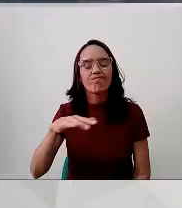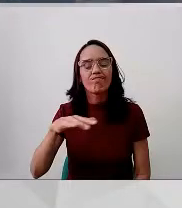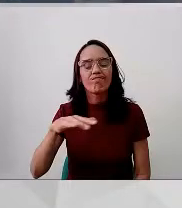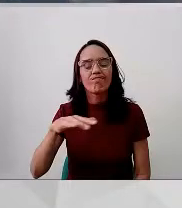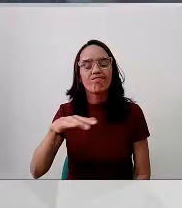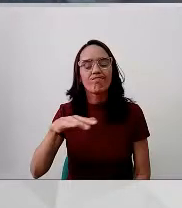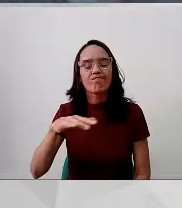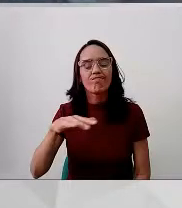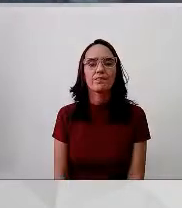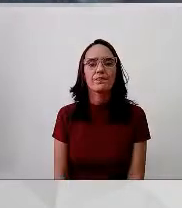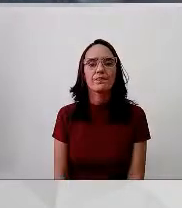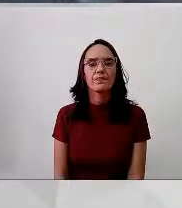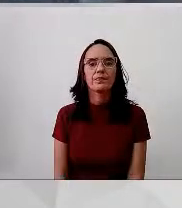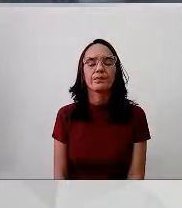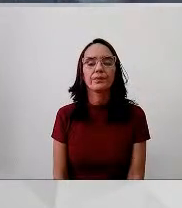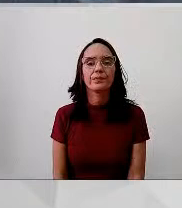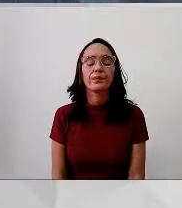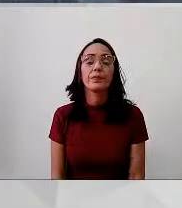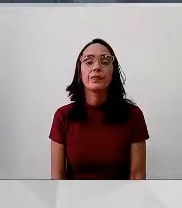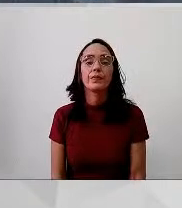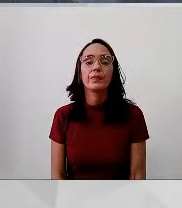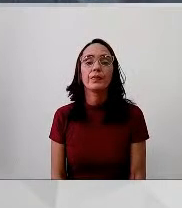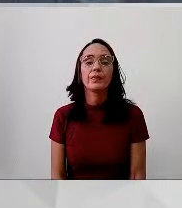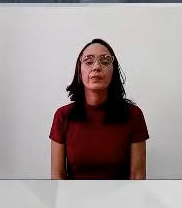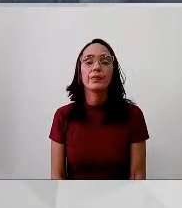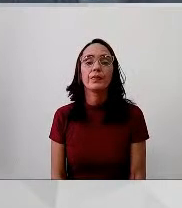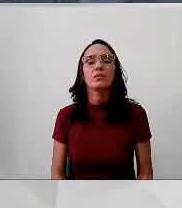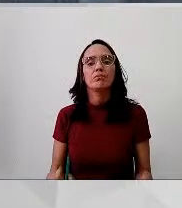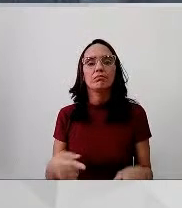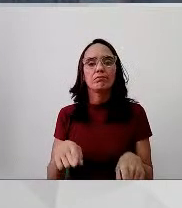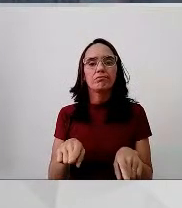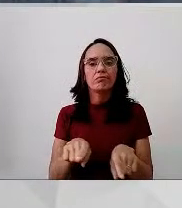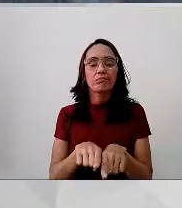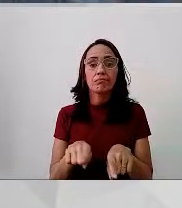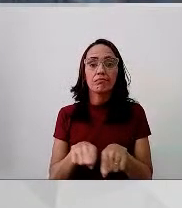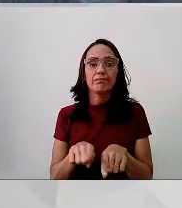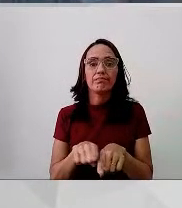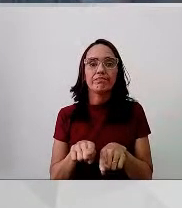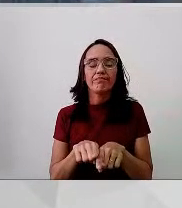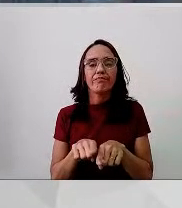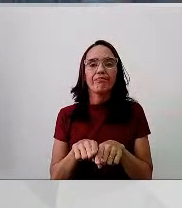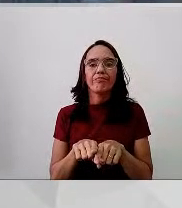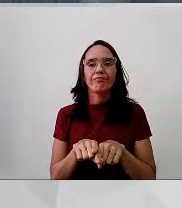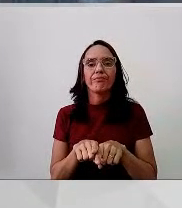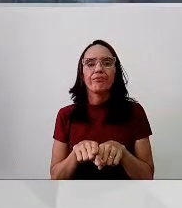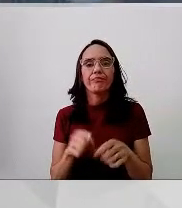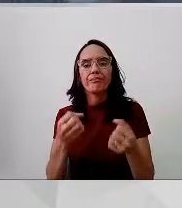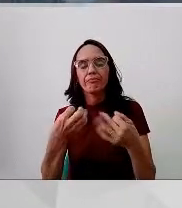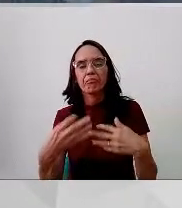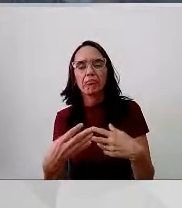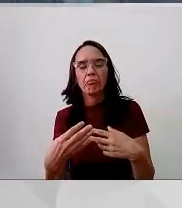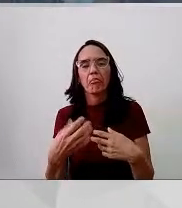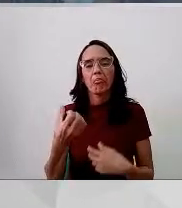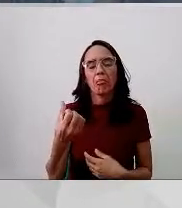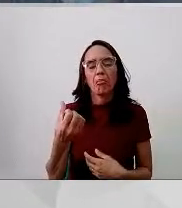durante. Não está muito claro se foi em 6, 7, 8 semanas, essa discussão